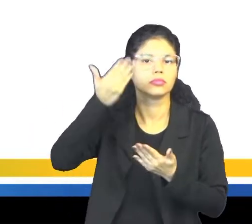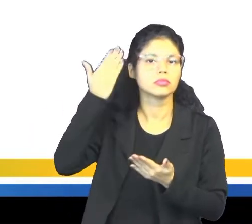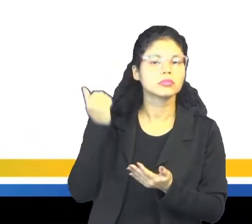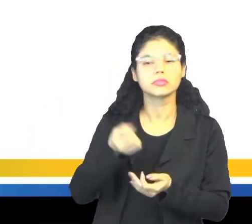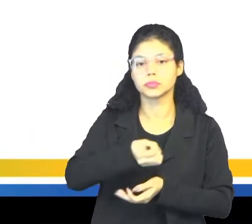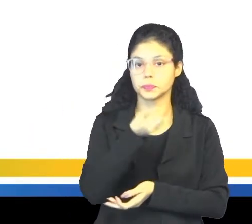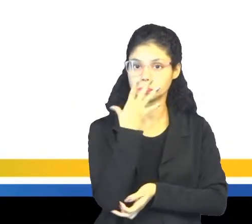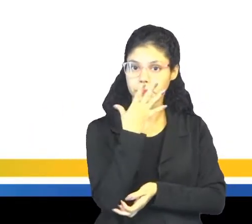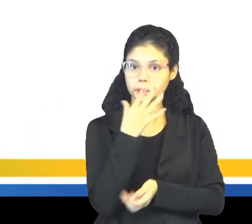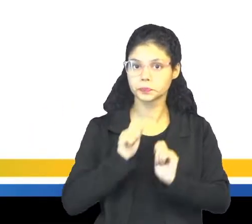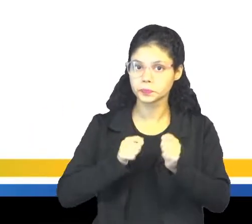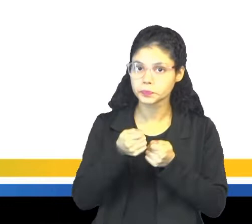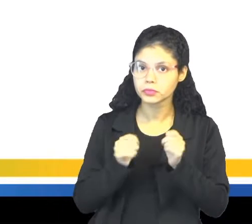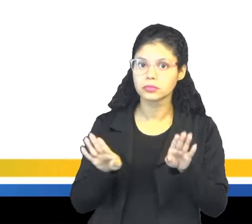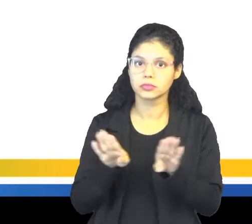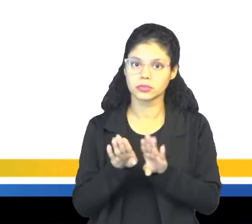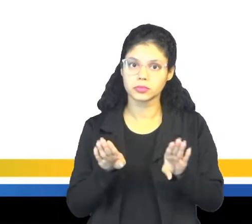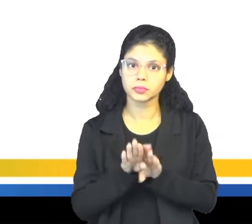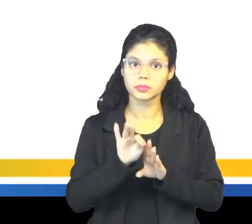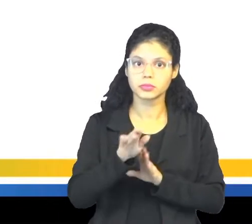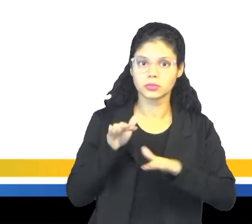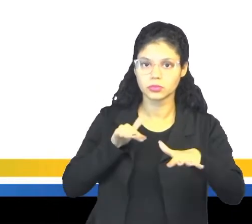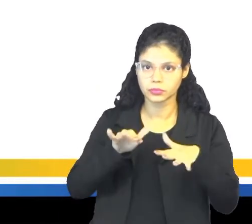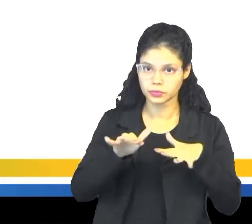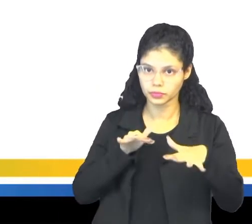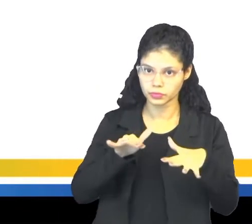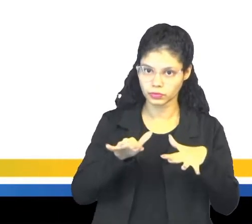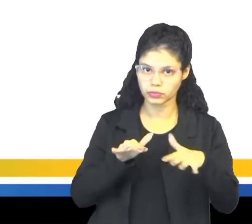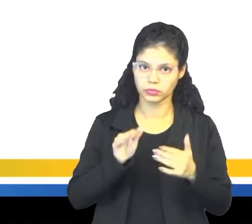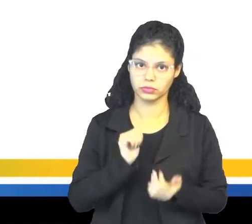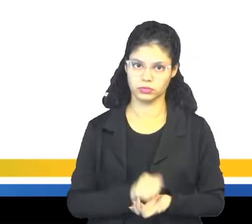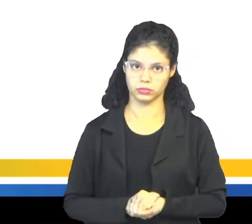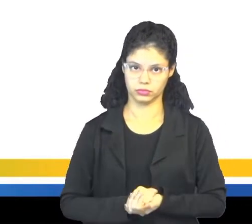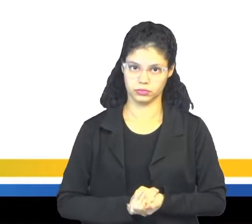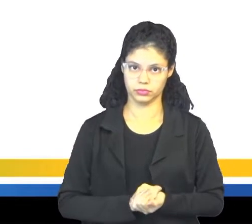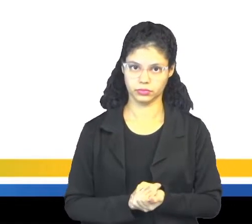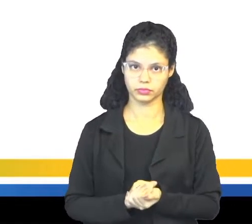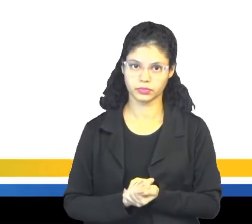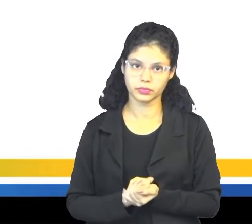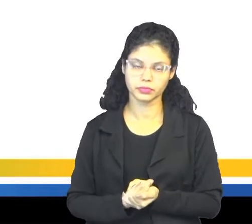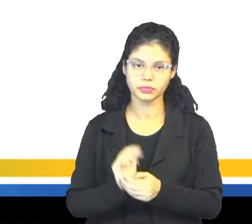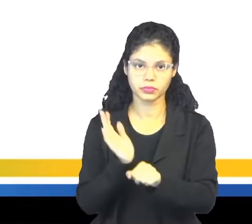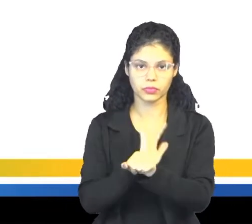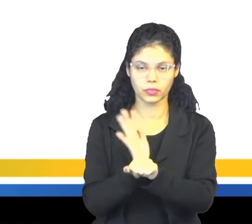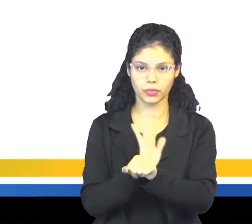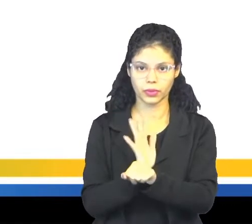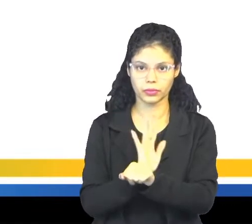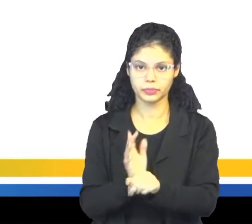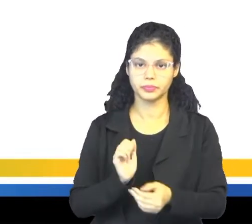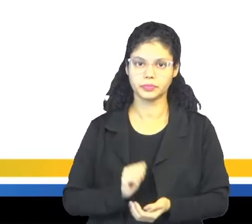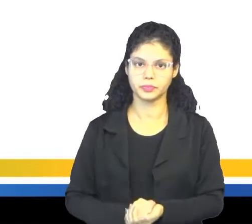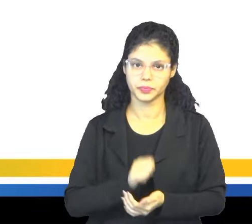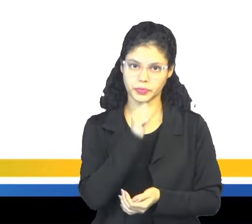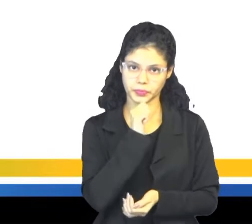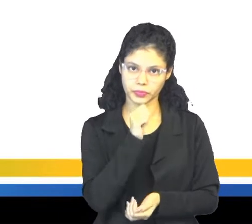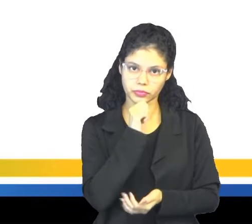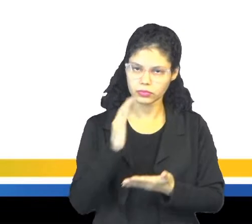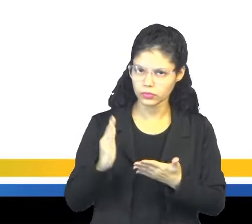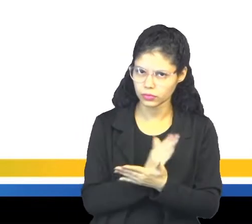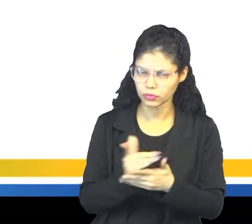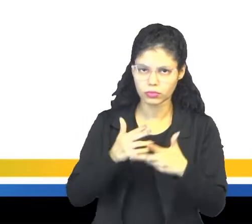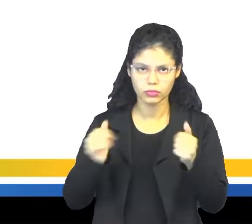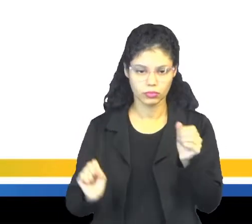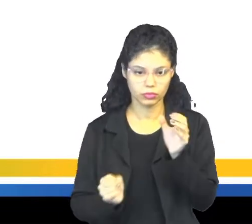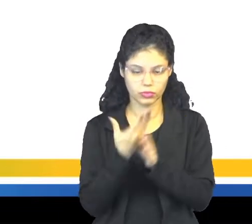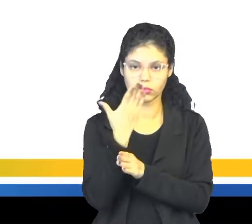domínio fotográfico até a síntese do movimento, né? Então o cinema ele não é algo que